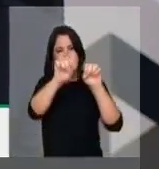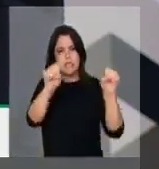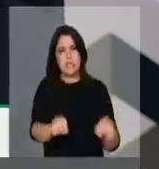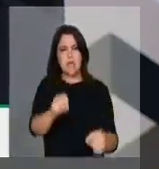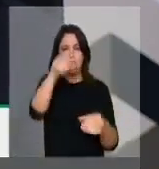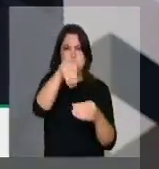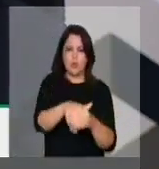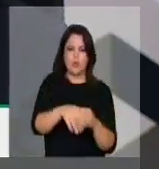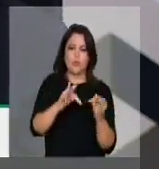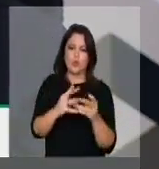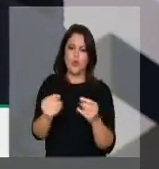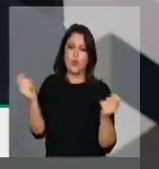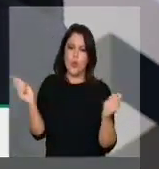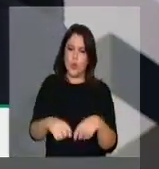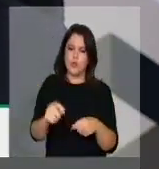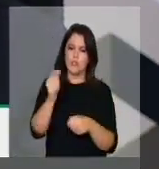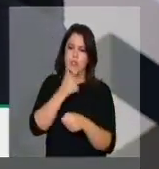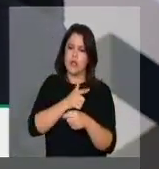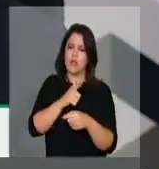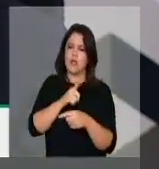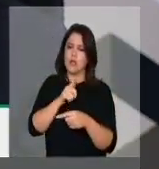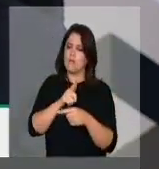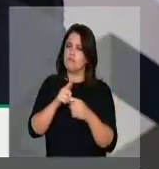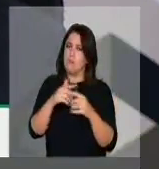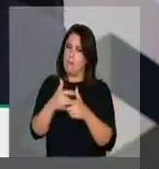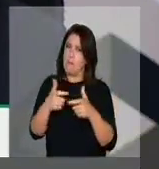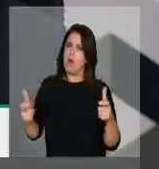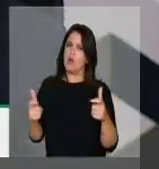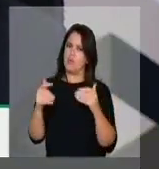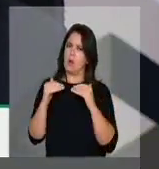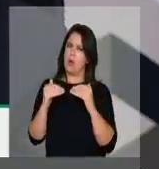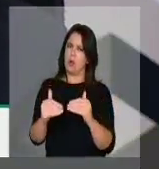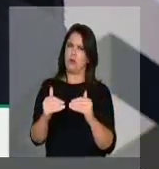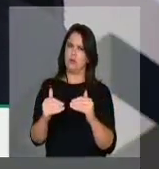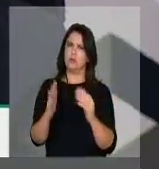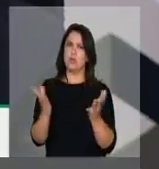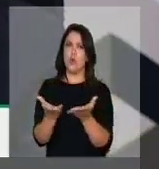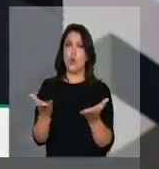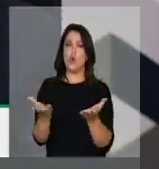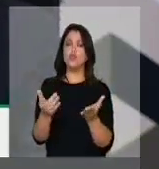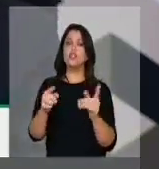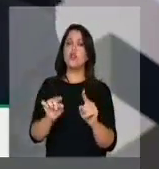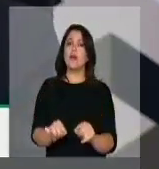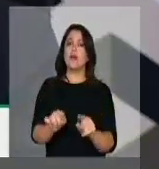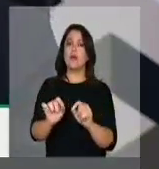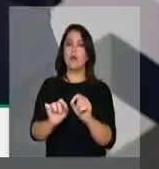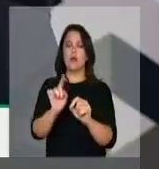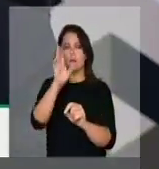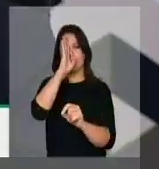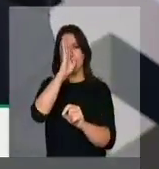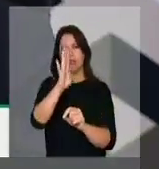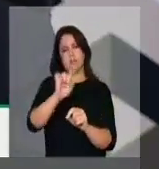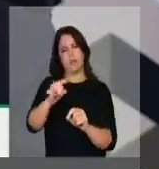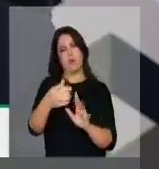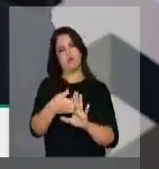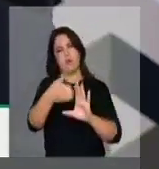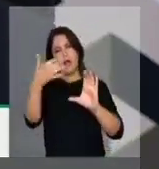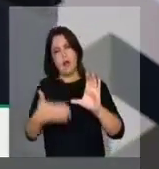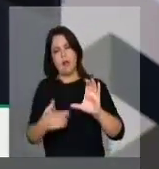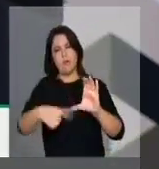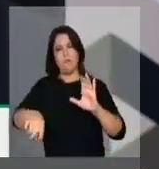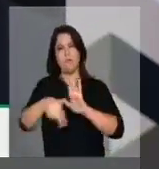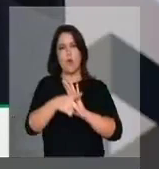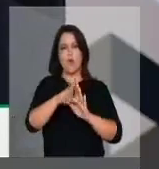sistemas eleitorais que produzam maiorias estáveis. Essa hoje é uma das principais características